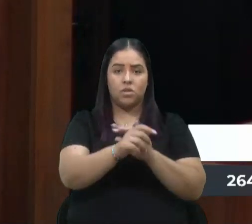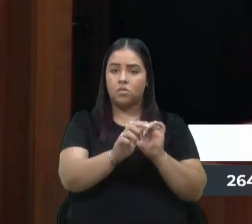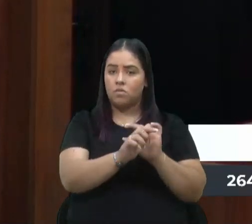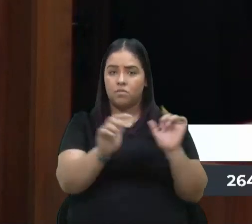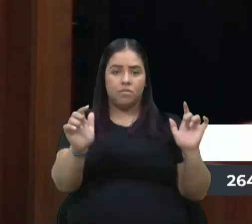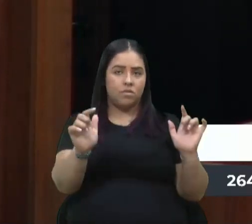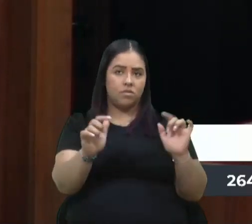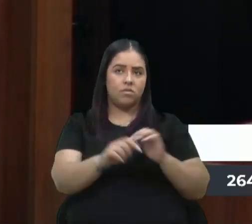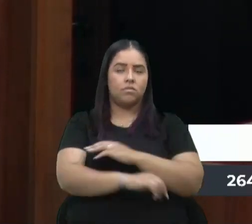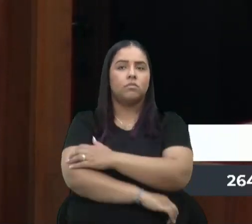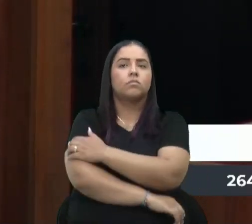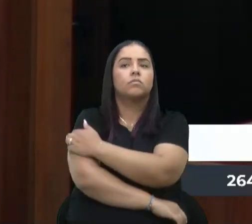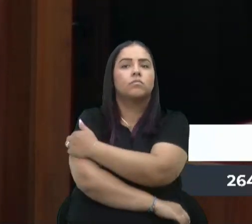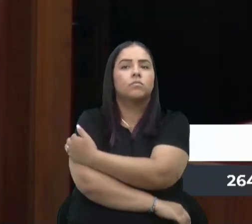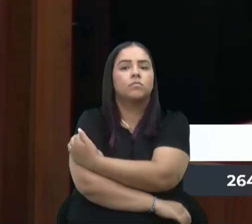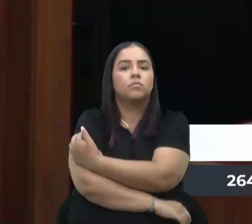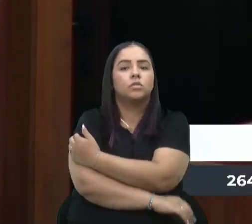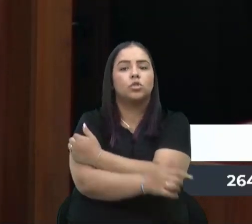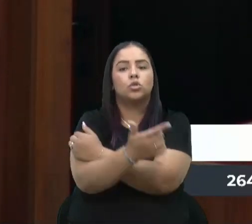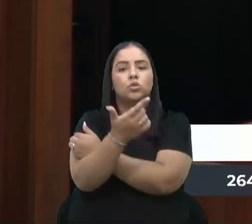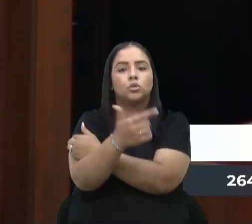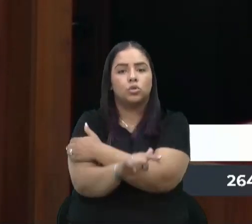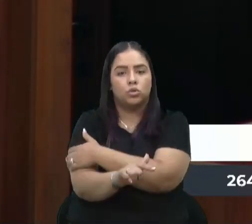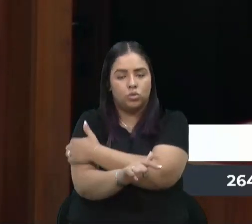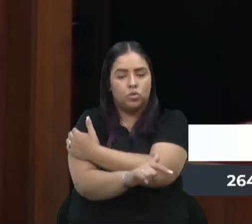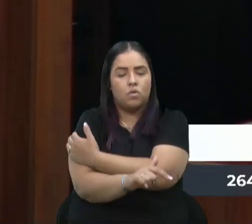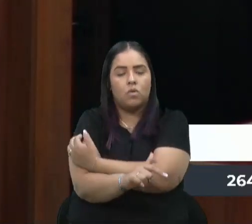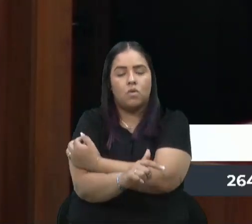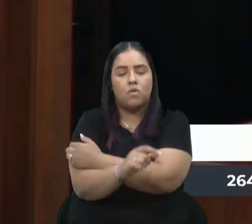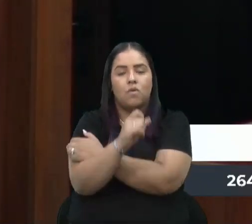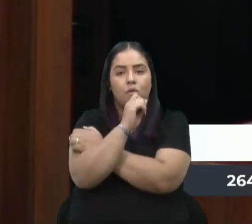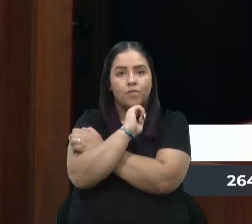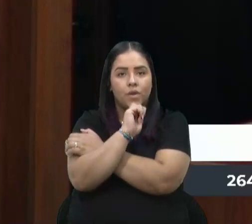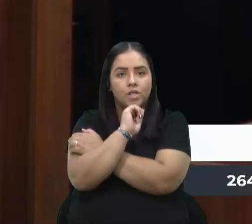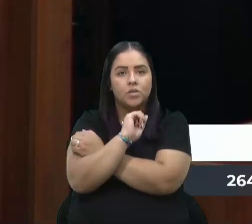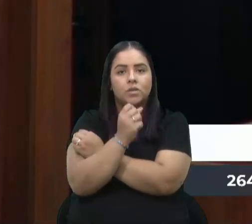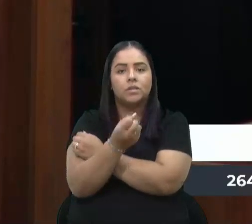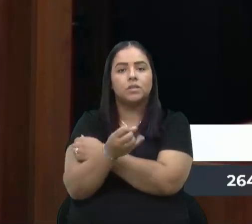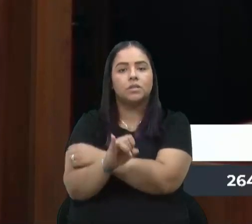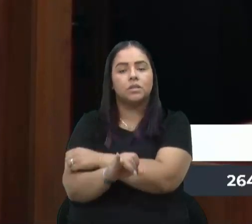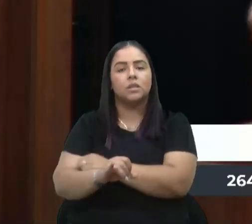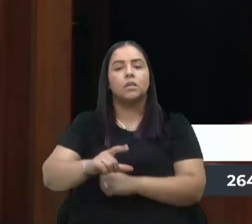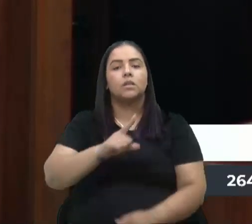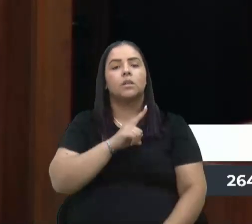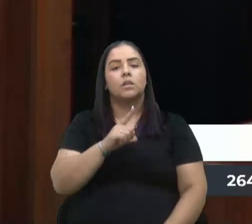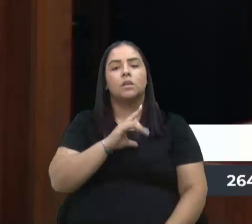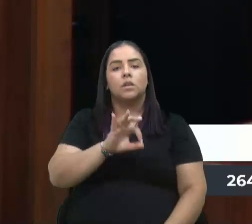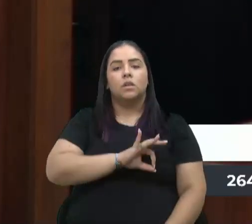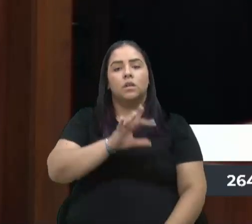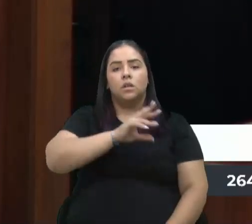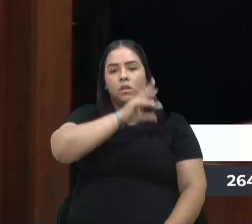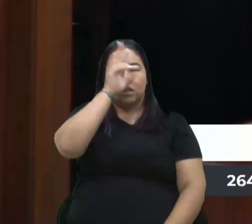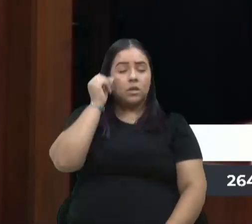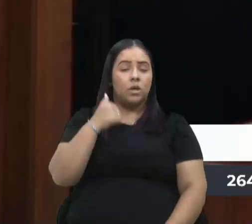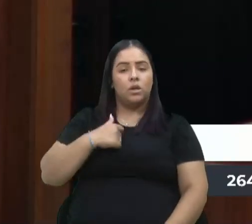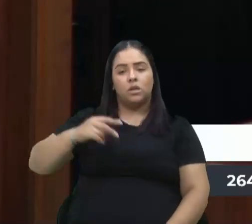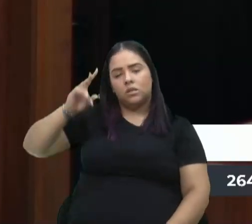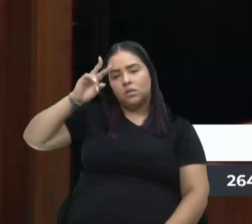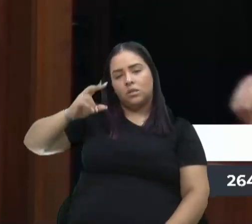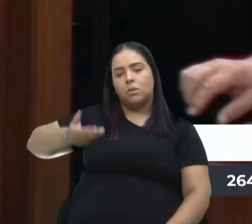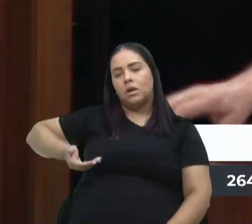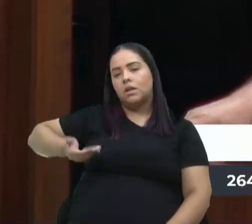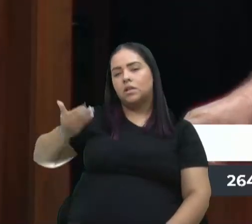Houve depredação de novo. Agora, se tivesse a guarda municipal, eu lembro lá atrás, quando